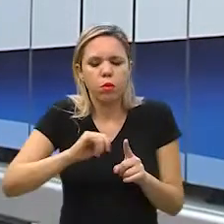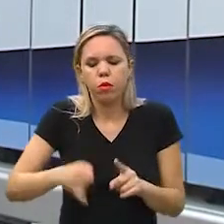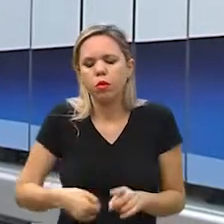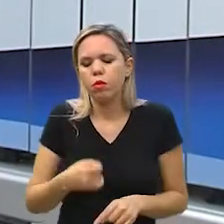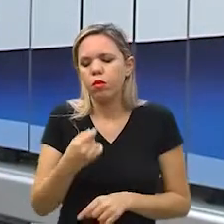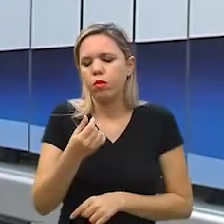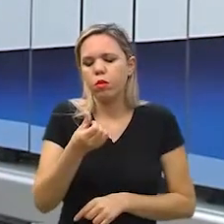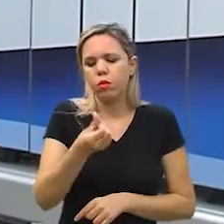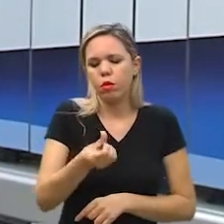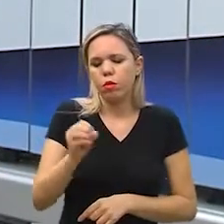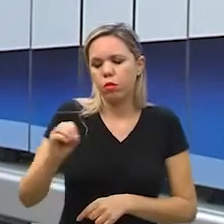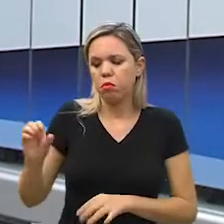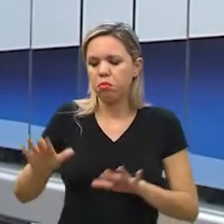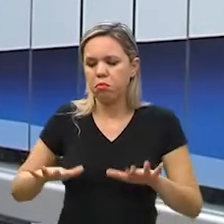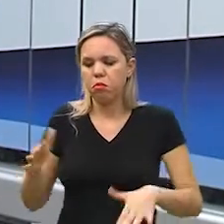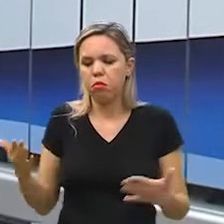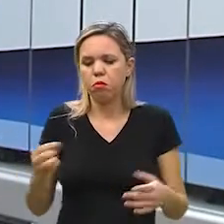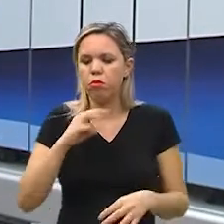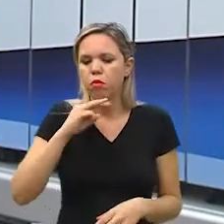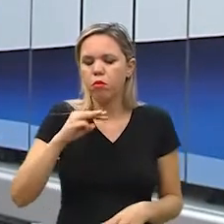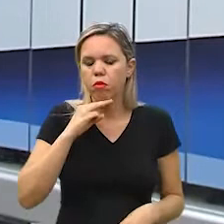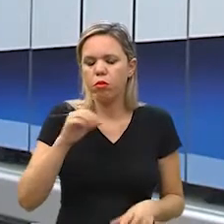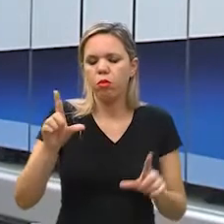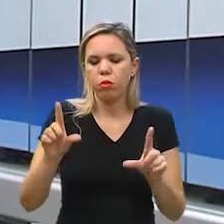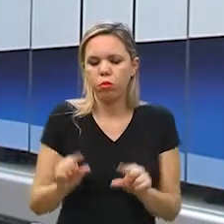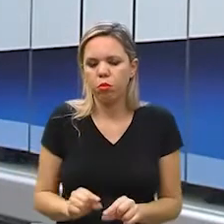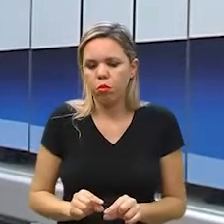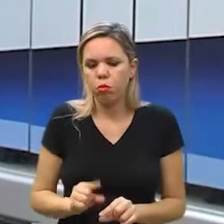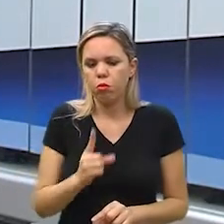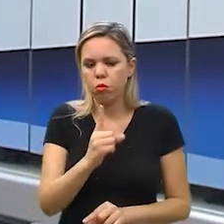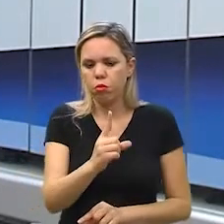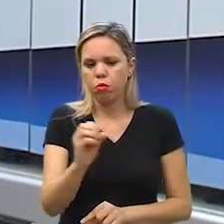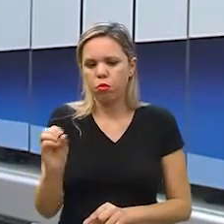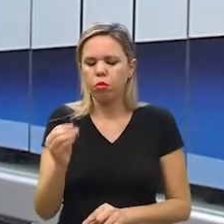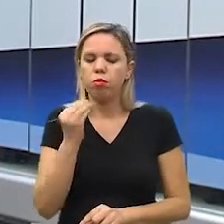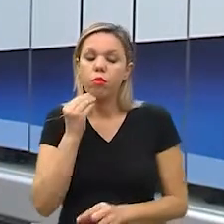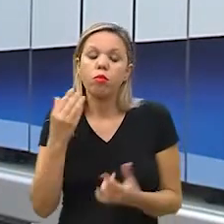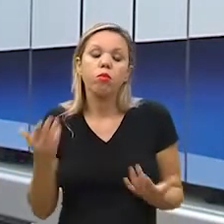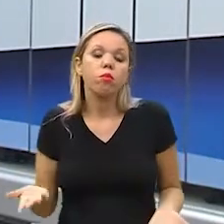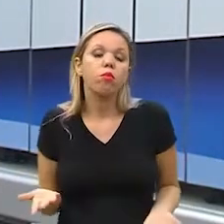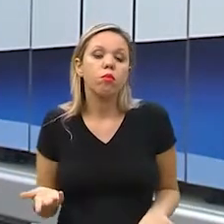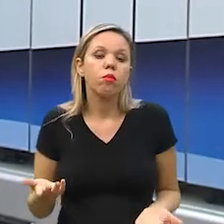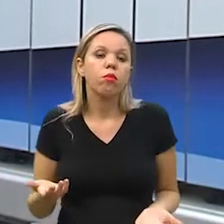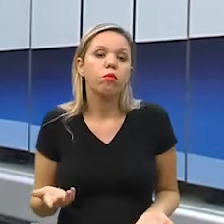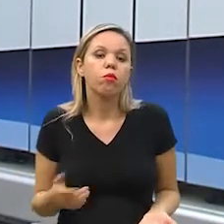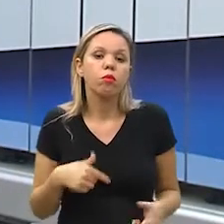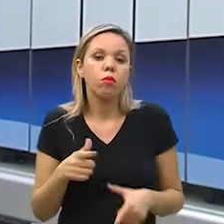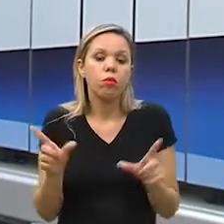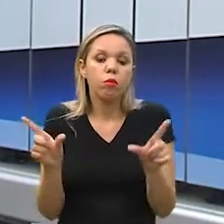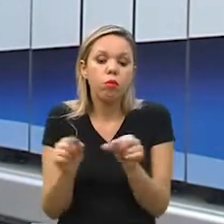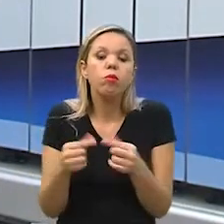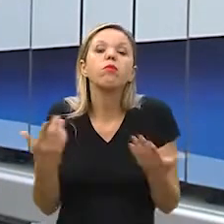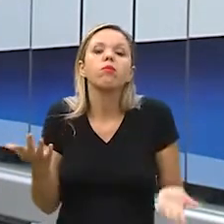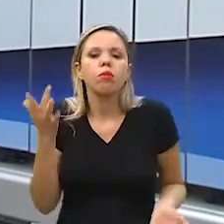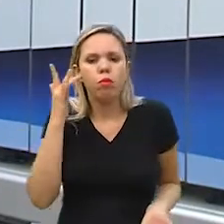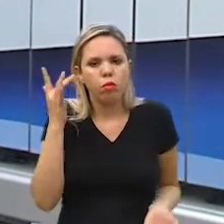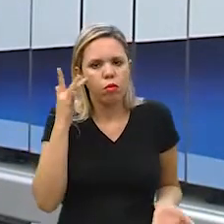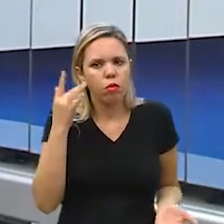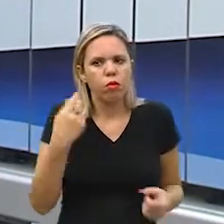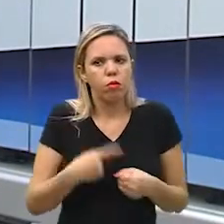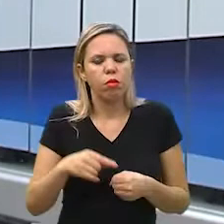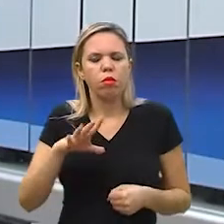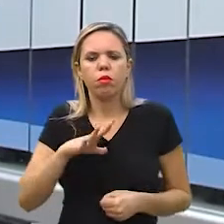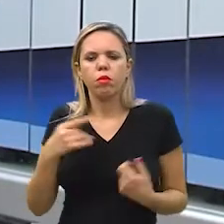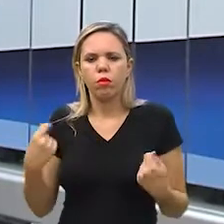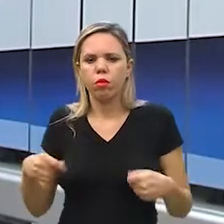estava na casa dos 600, março já está na casa de 100 oportunidades, as oportunidades estão diminuindo. O